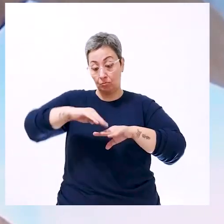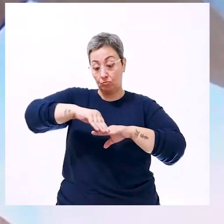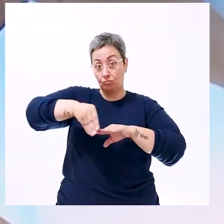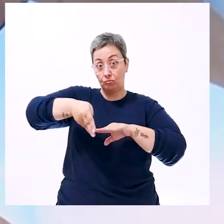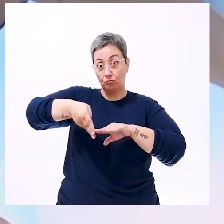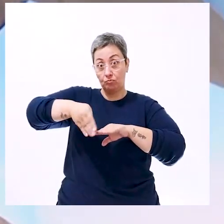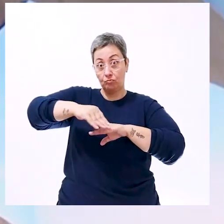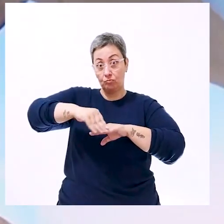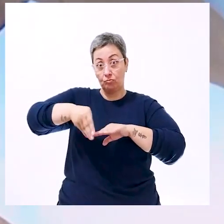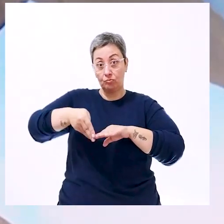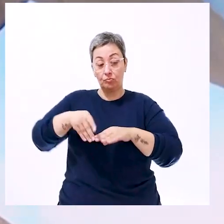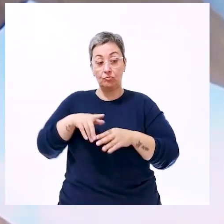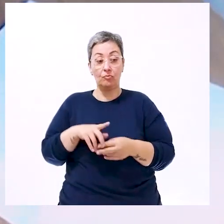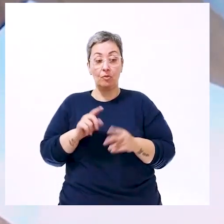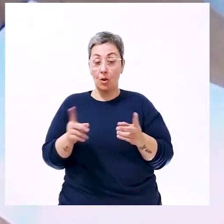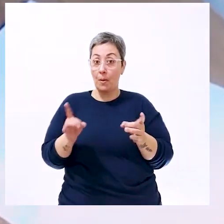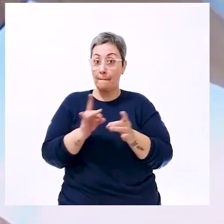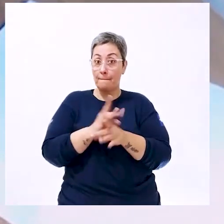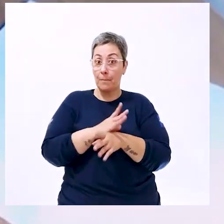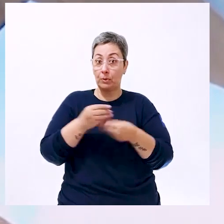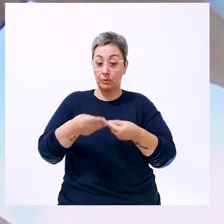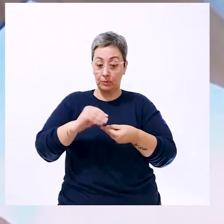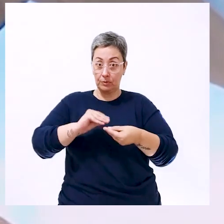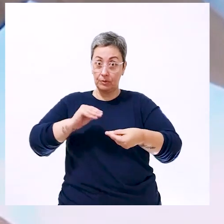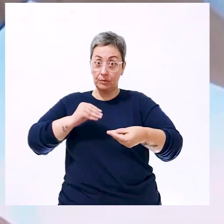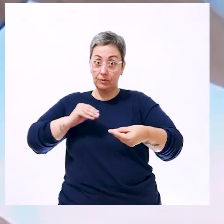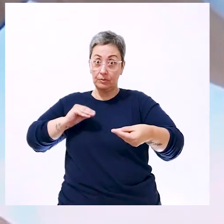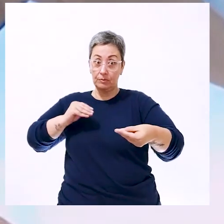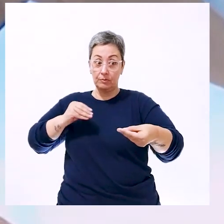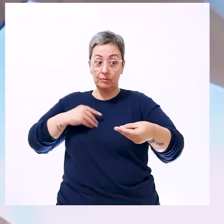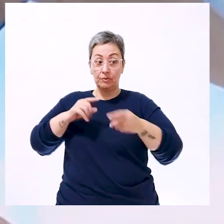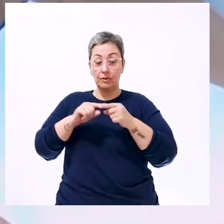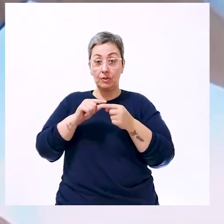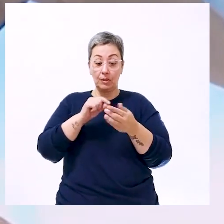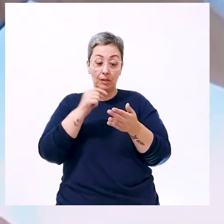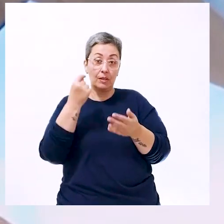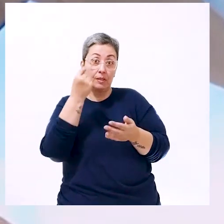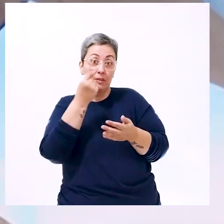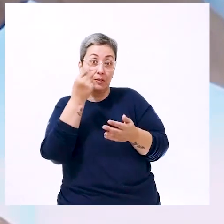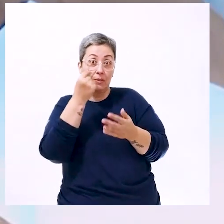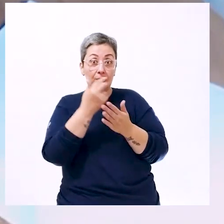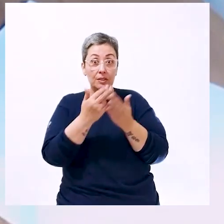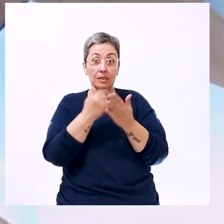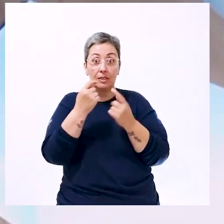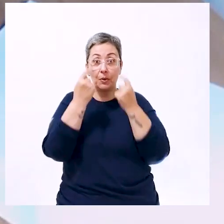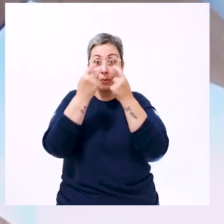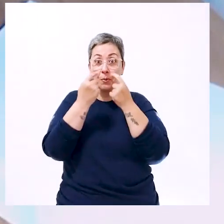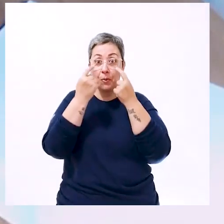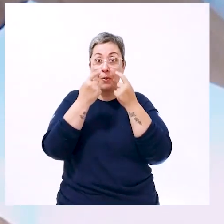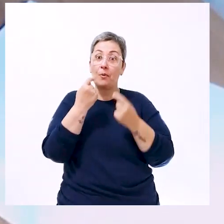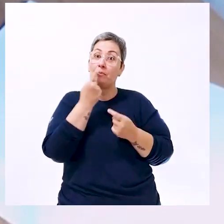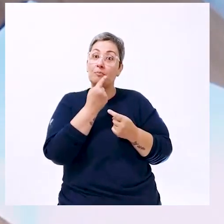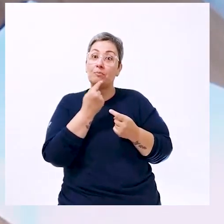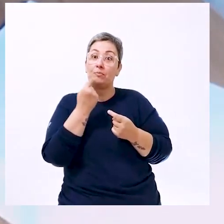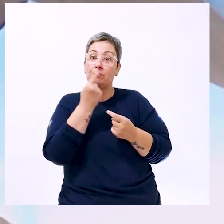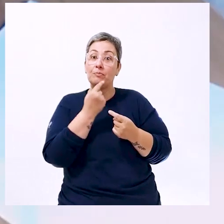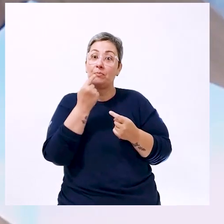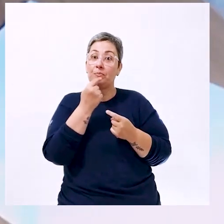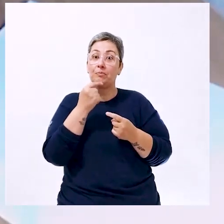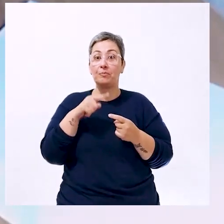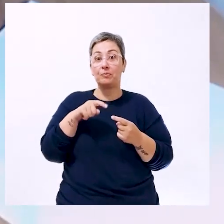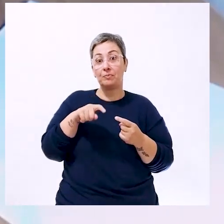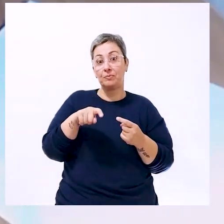Depois de fechado, corta as bordas arredondando elas. Depois feito, abra e